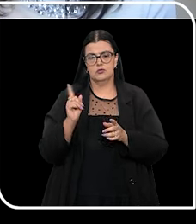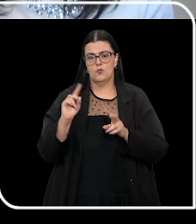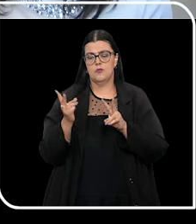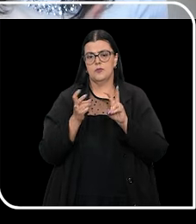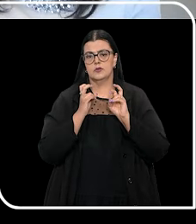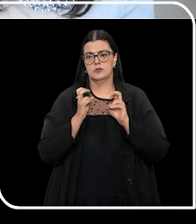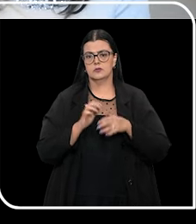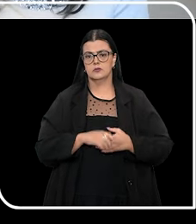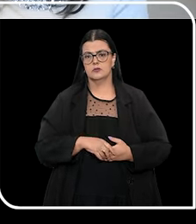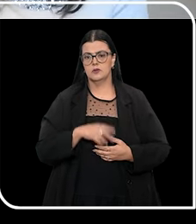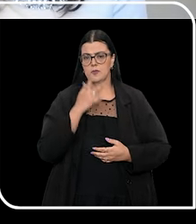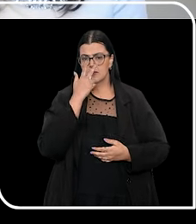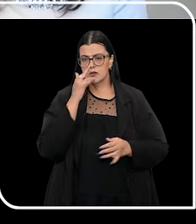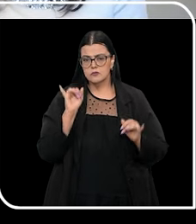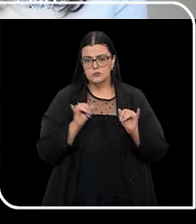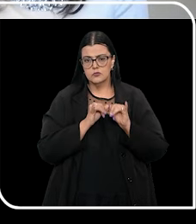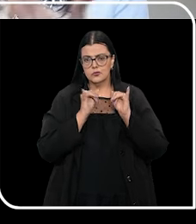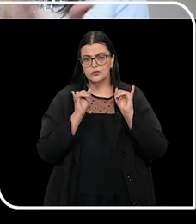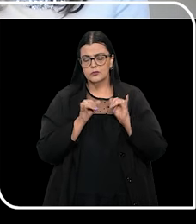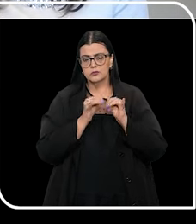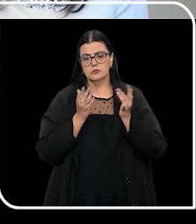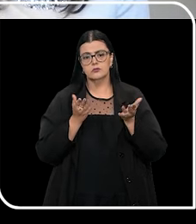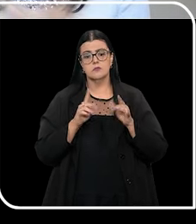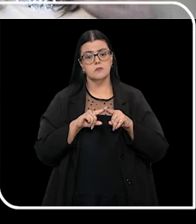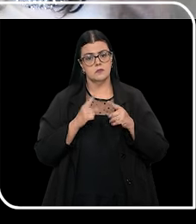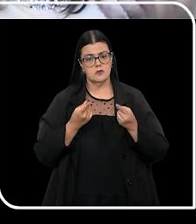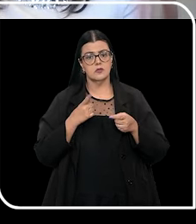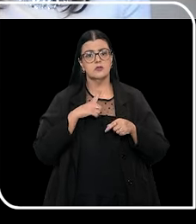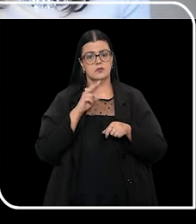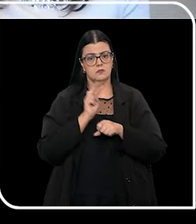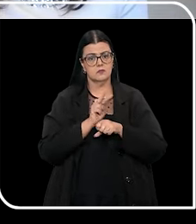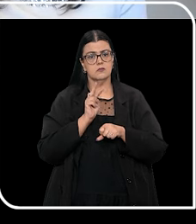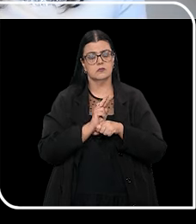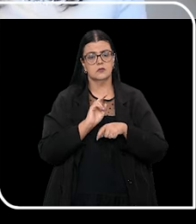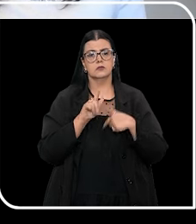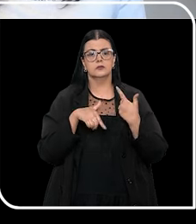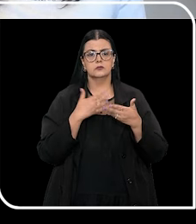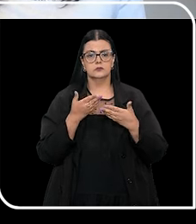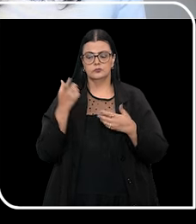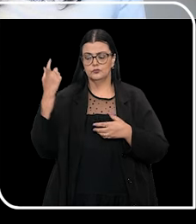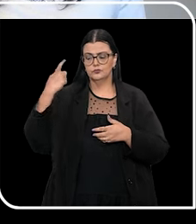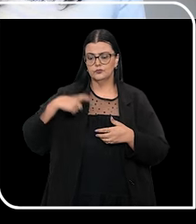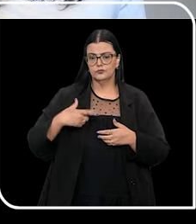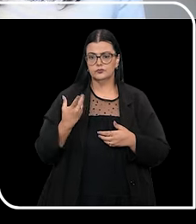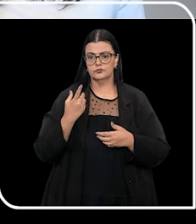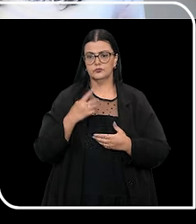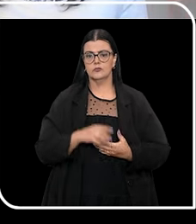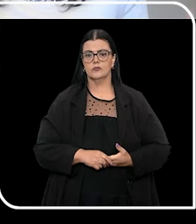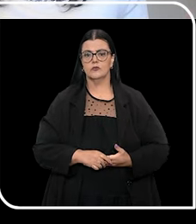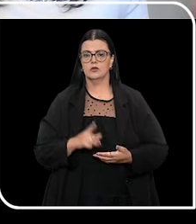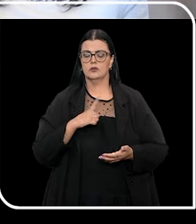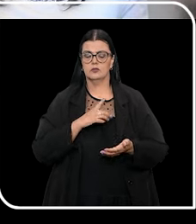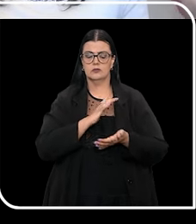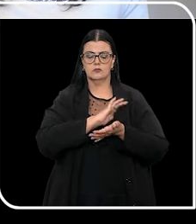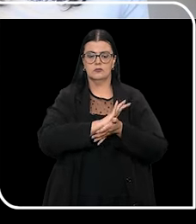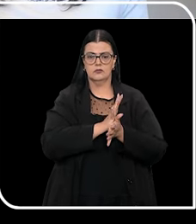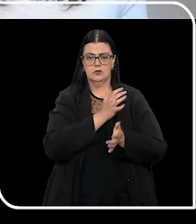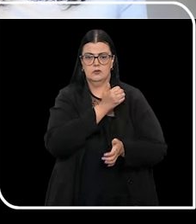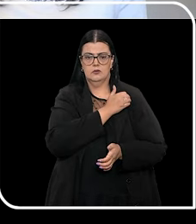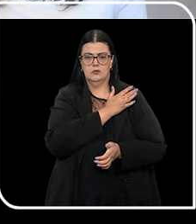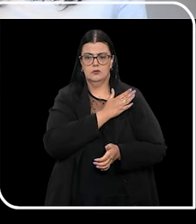percebendo né parece inof mas vai mantendo essa esse perfil segregador